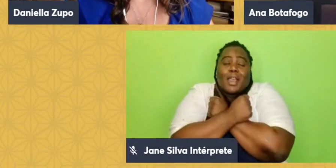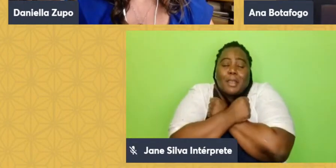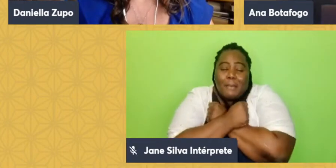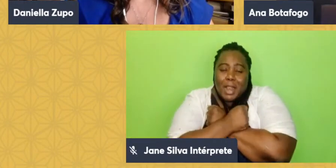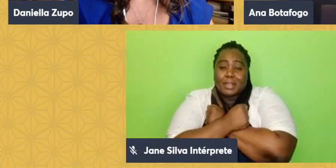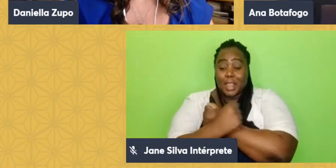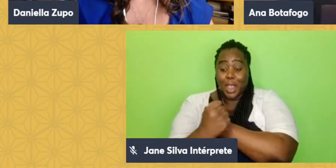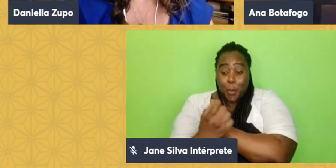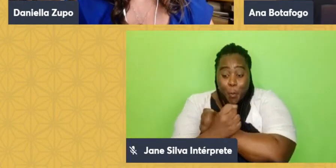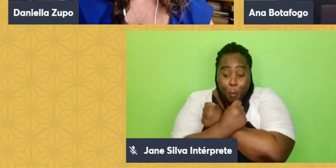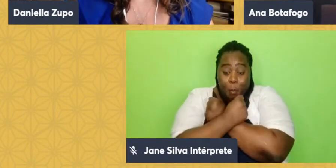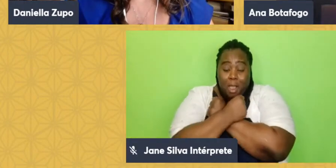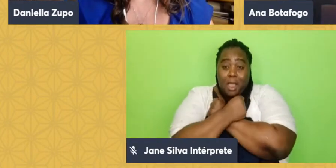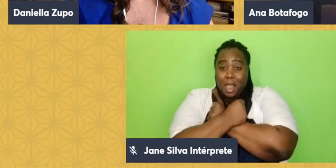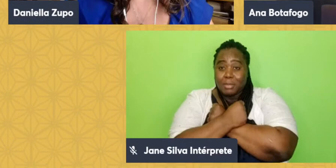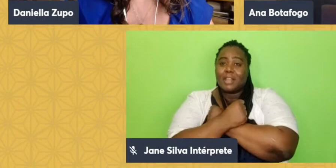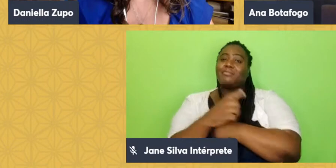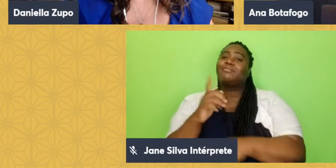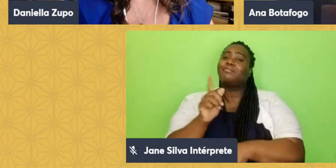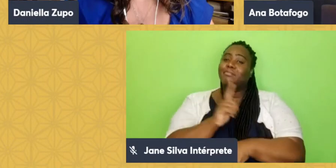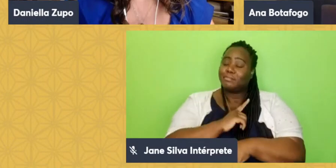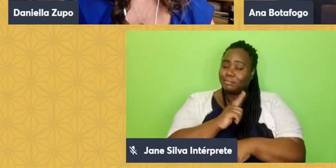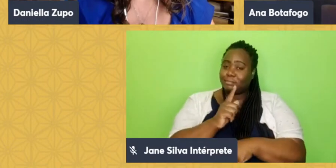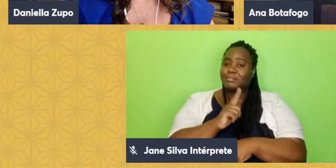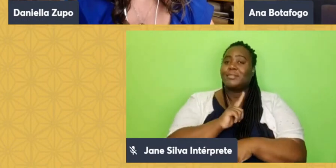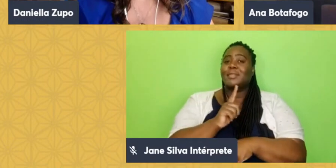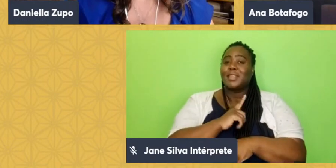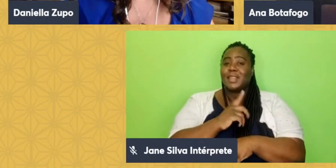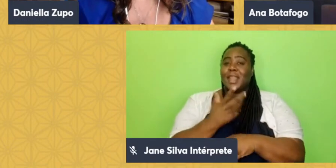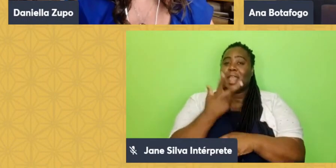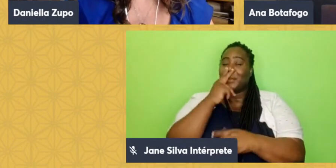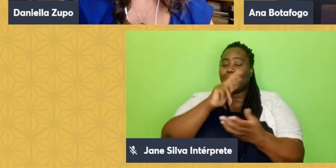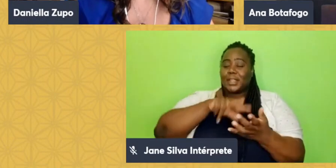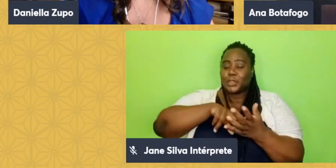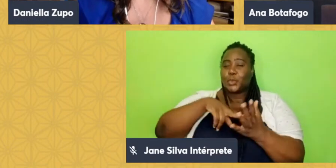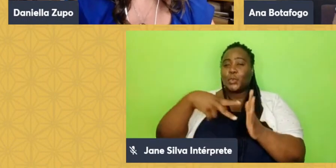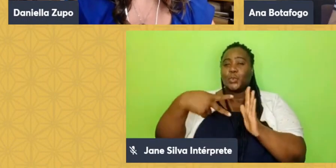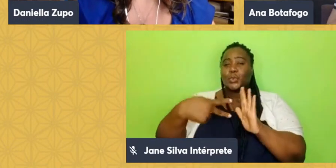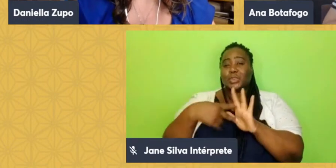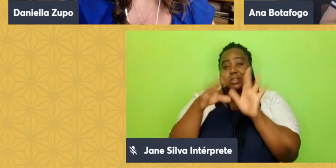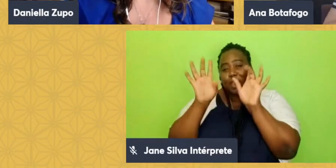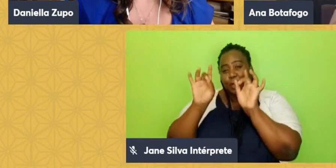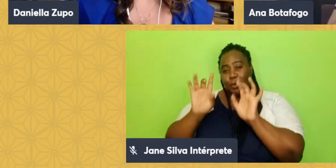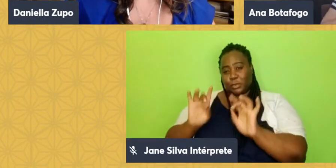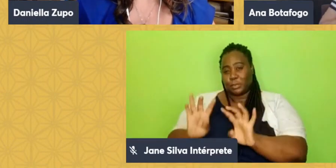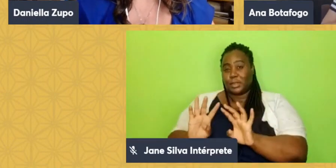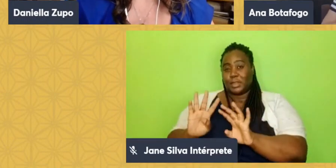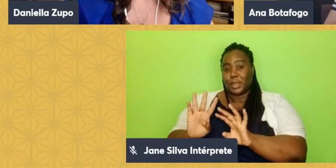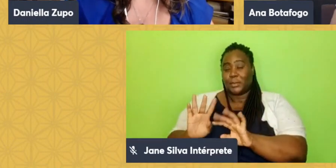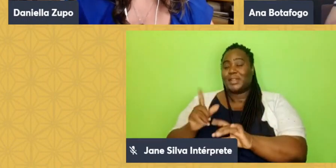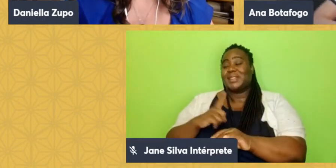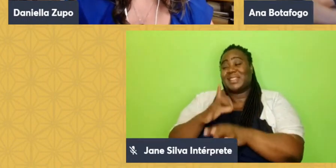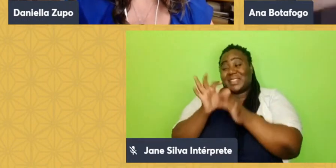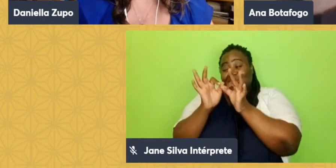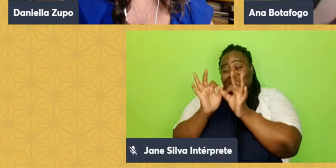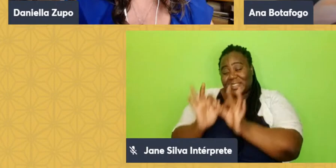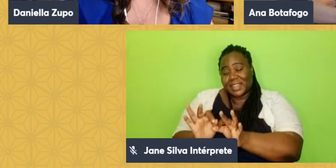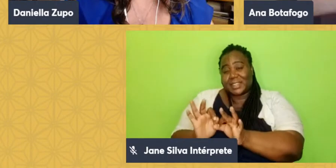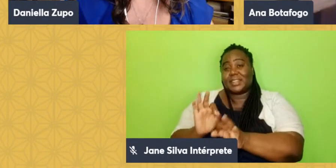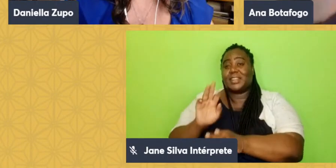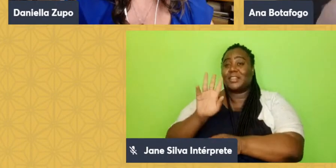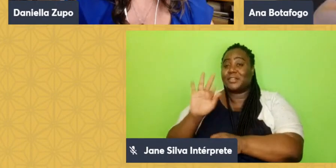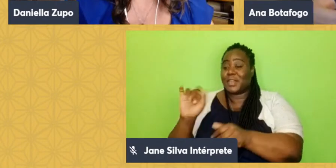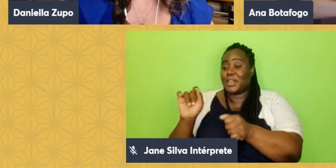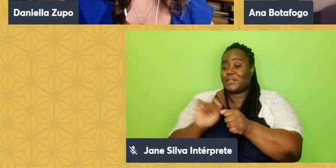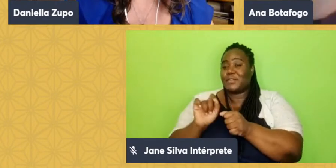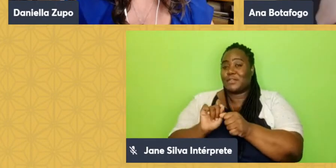esse abraço tem um tem um significado especial e com certeza ele